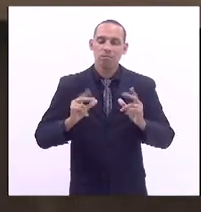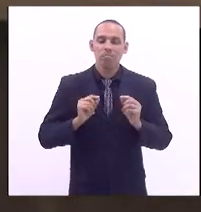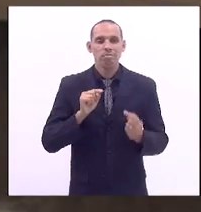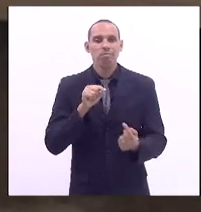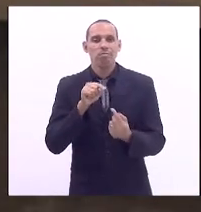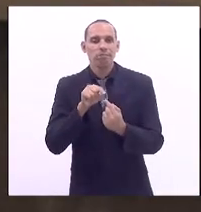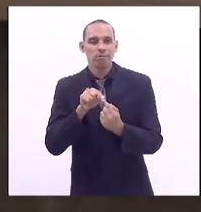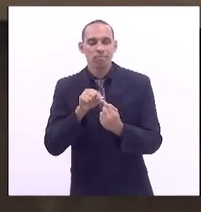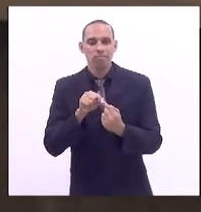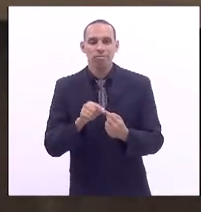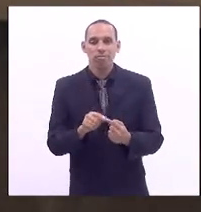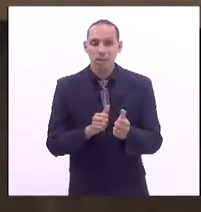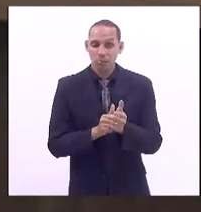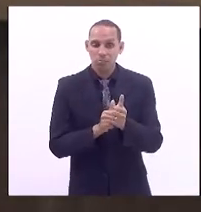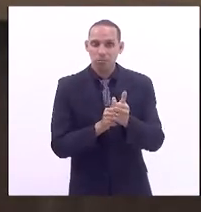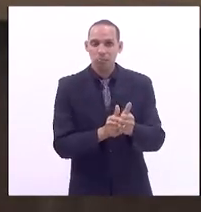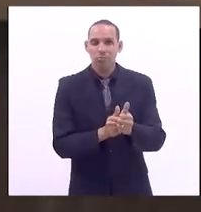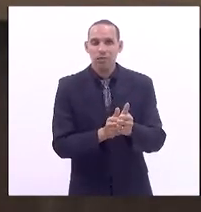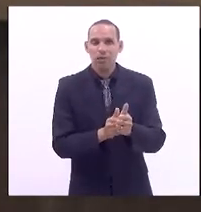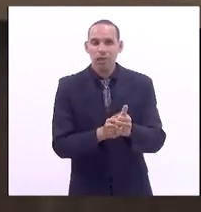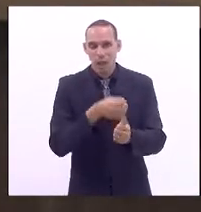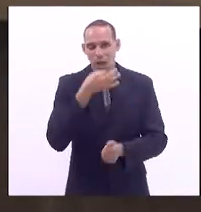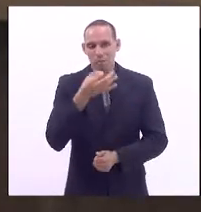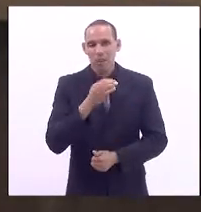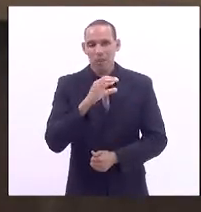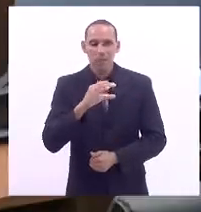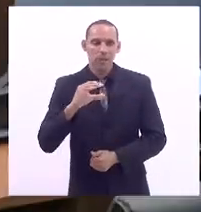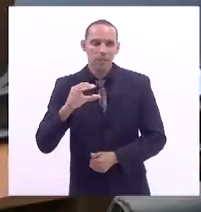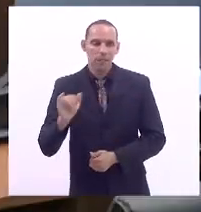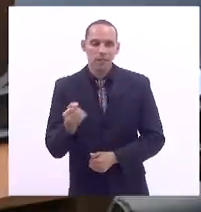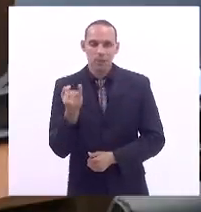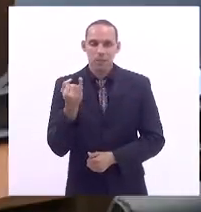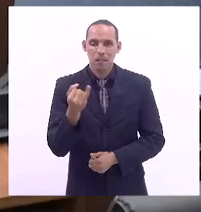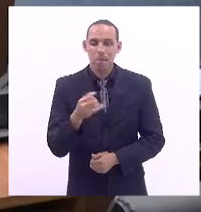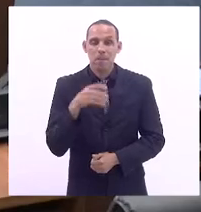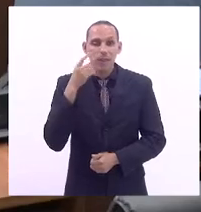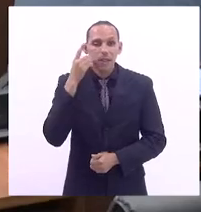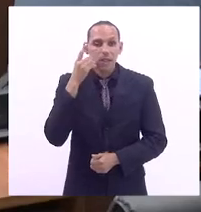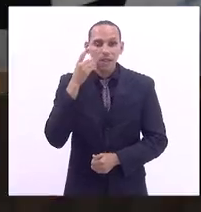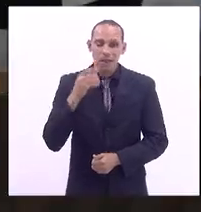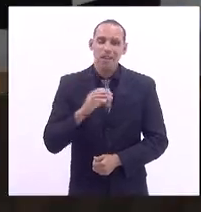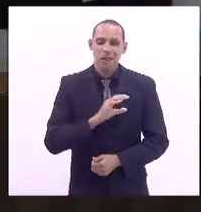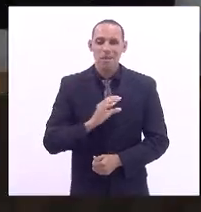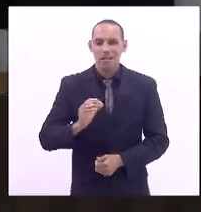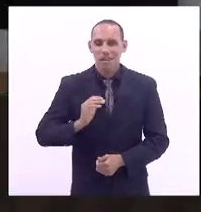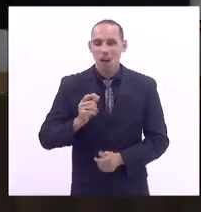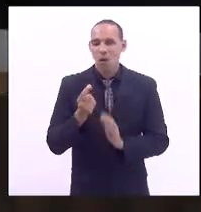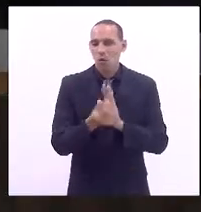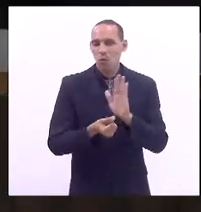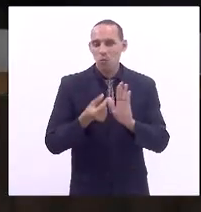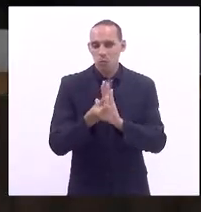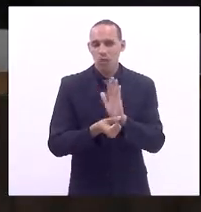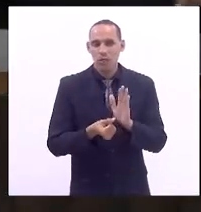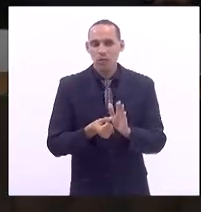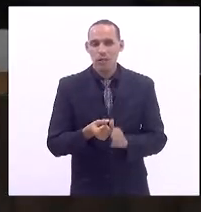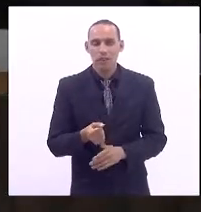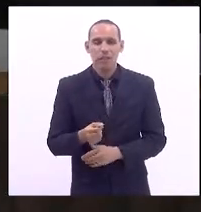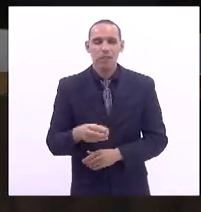favorável acompanhando o parecer da ccj Deputado pela comissão de orçamento